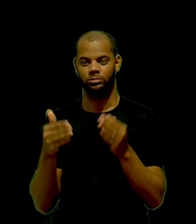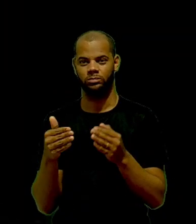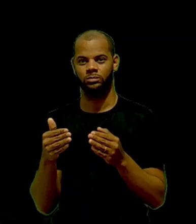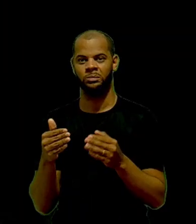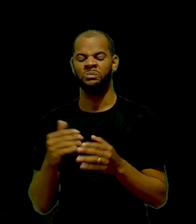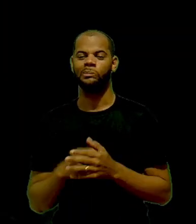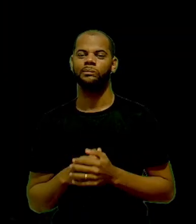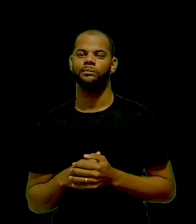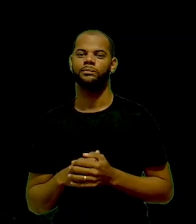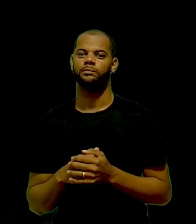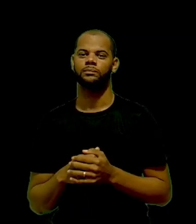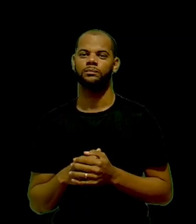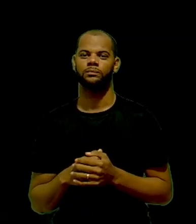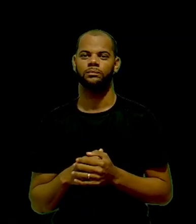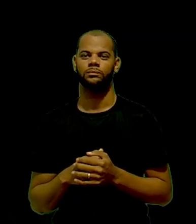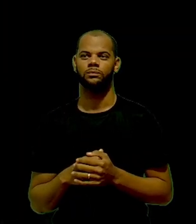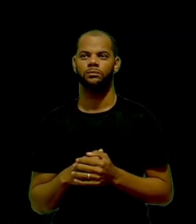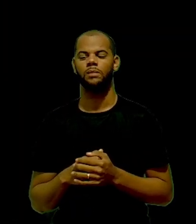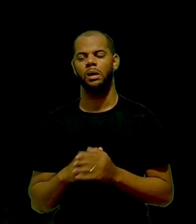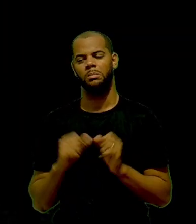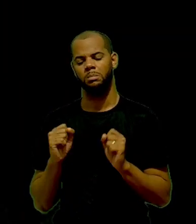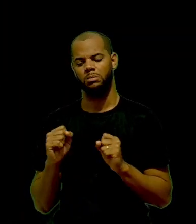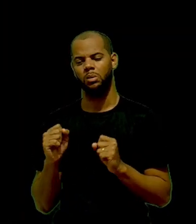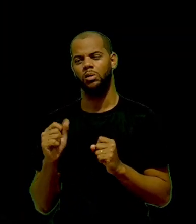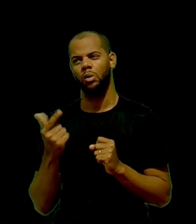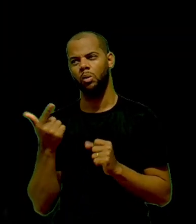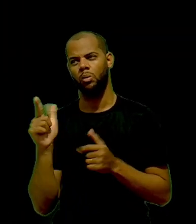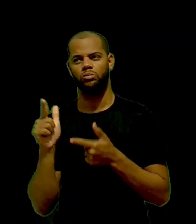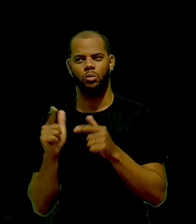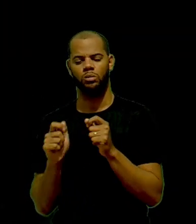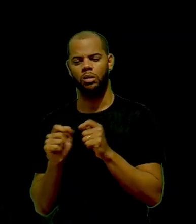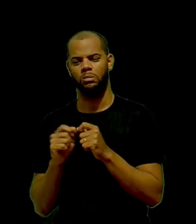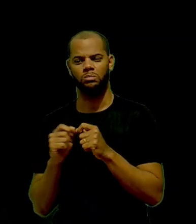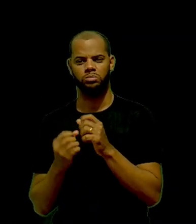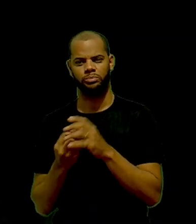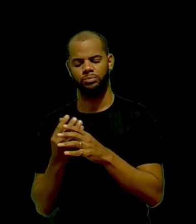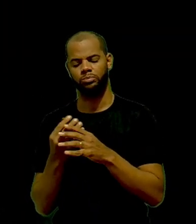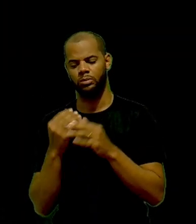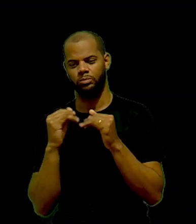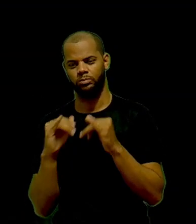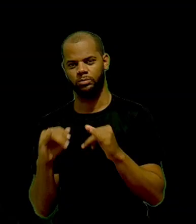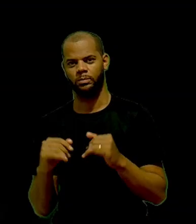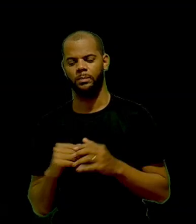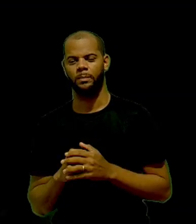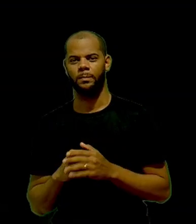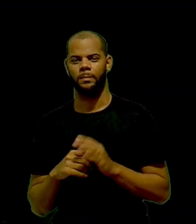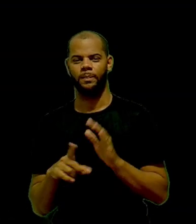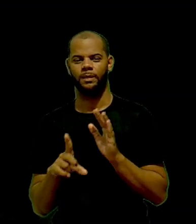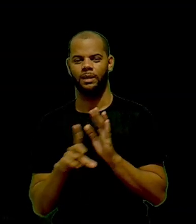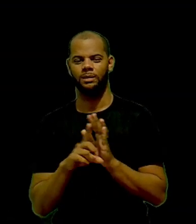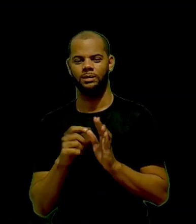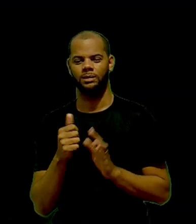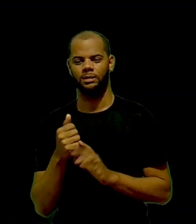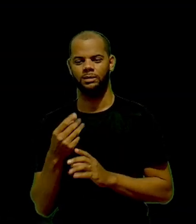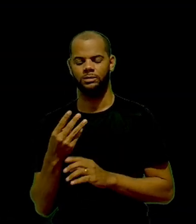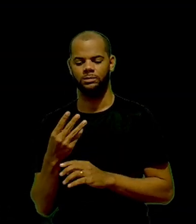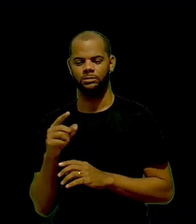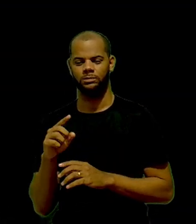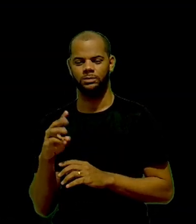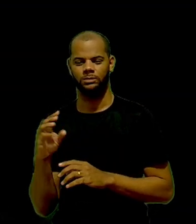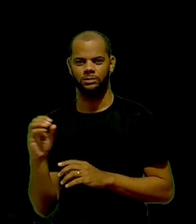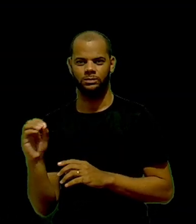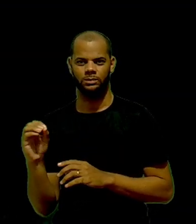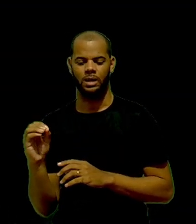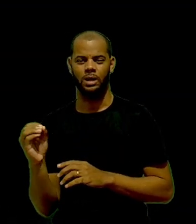fotovoltaica. Mas vale para outras formas de geração, o armazenamento. E essa Lei 14.300 também entrou com uma